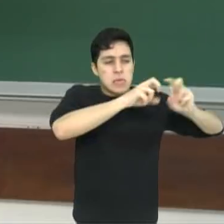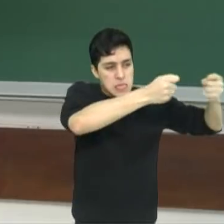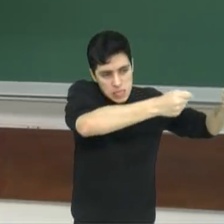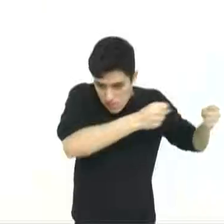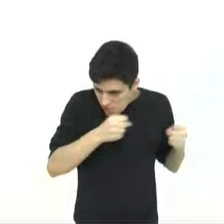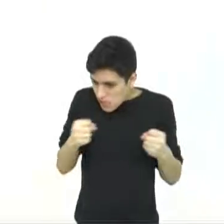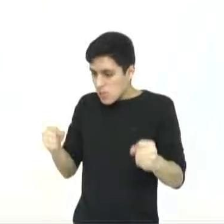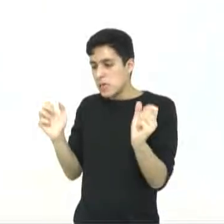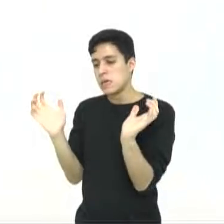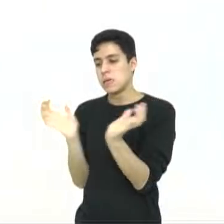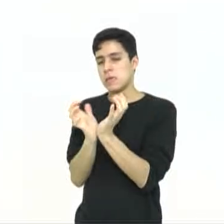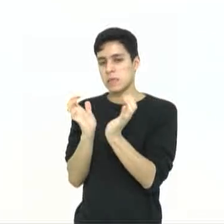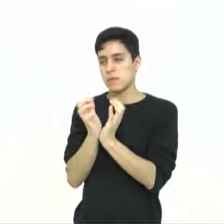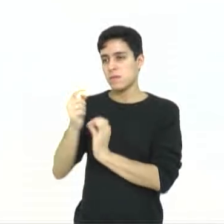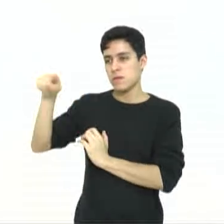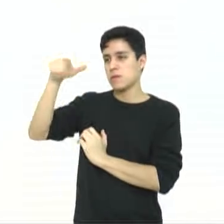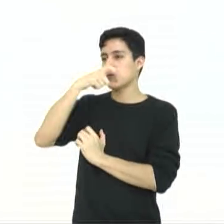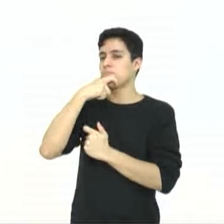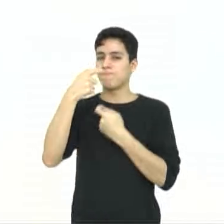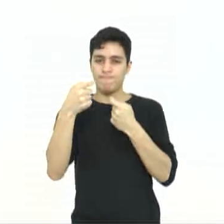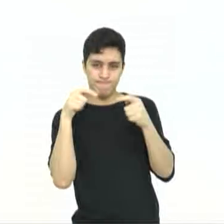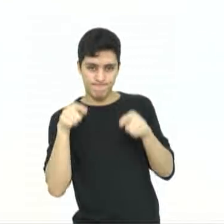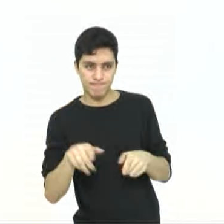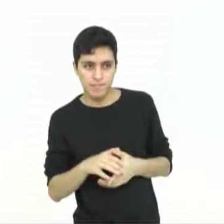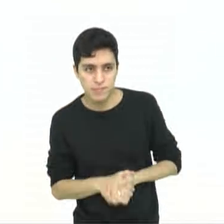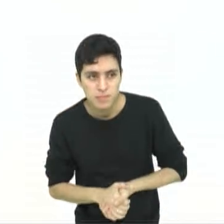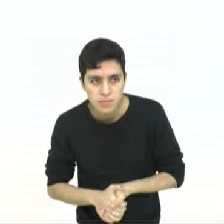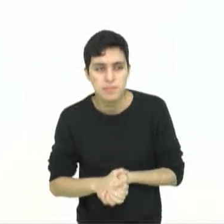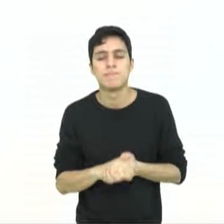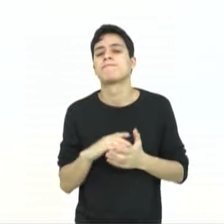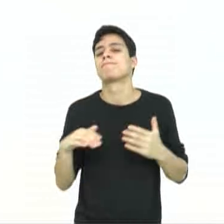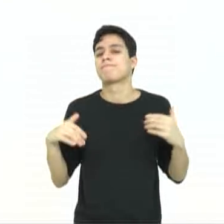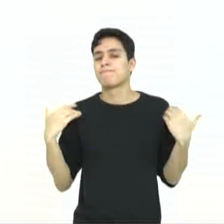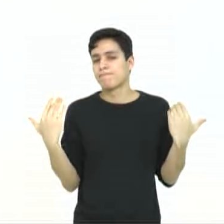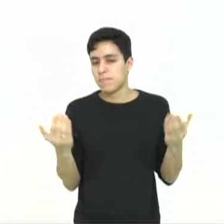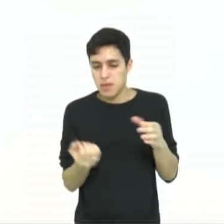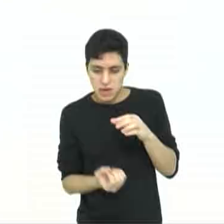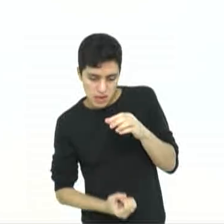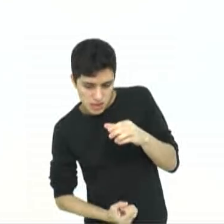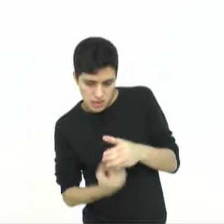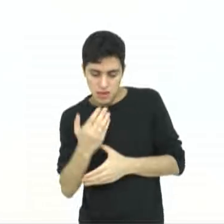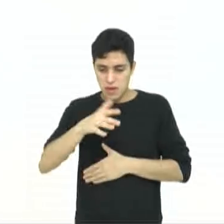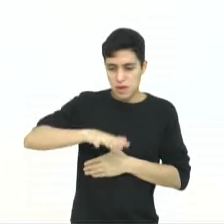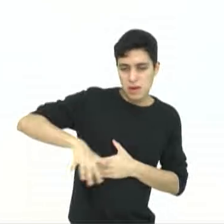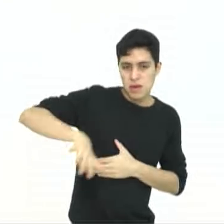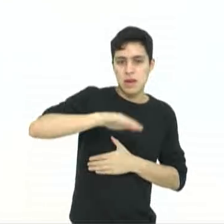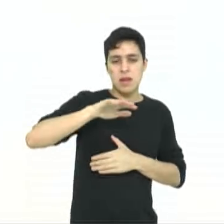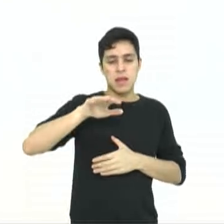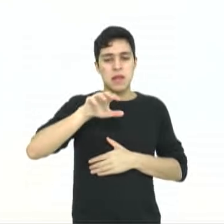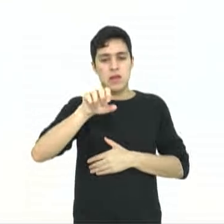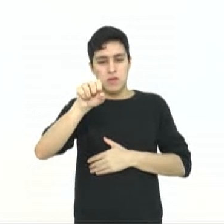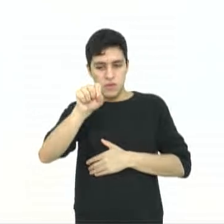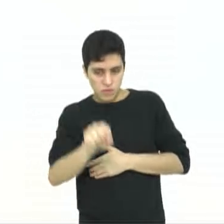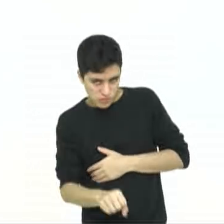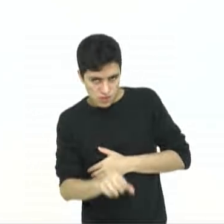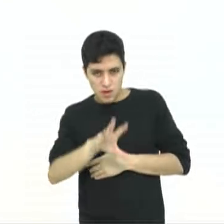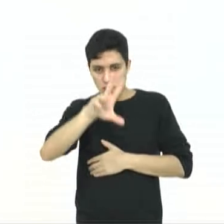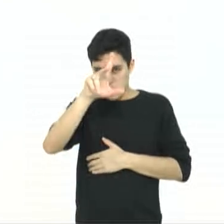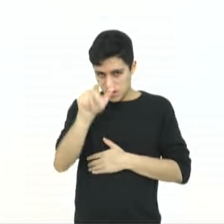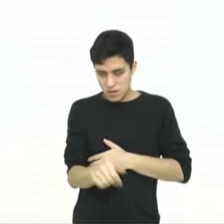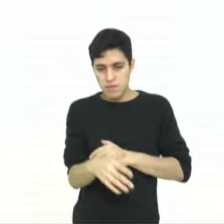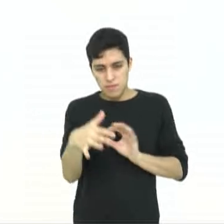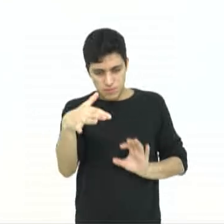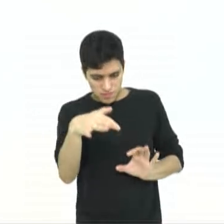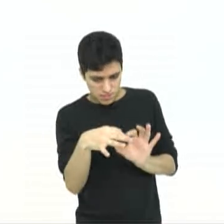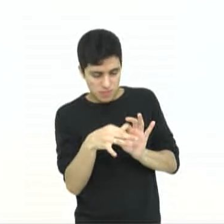concentração inglês. Acabou levando à criação da região União Sul-Africana, através da anexação das repúblicas boeres,